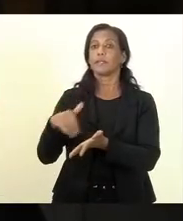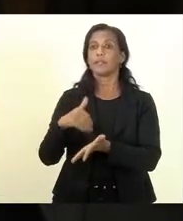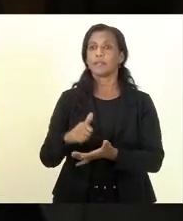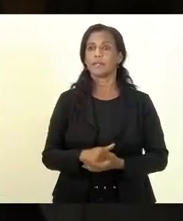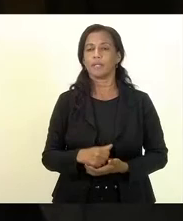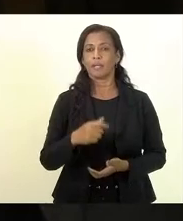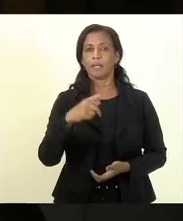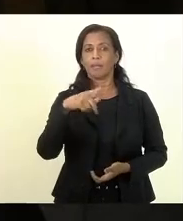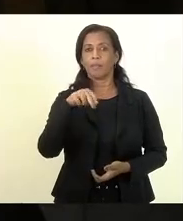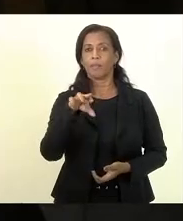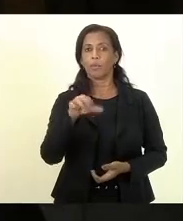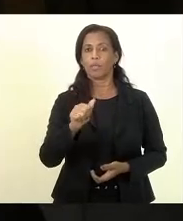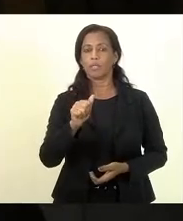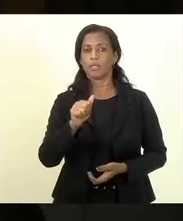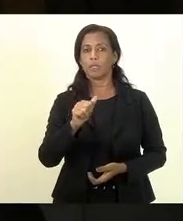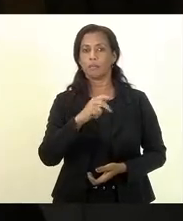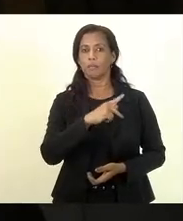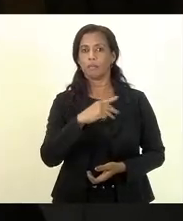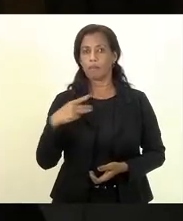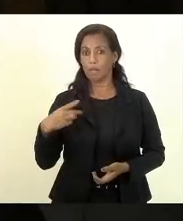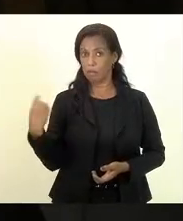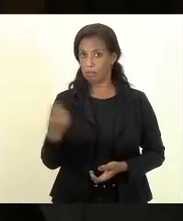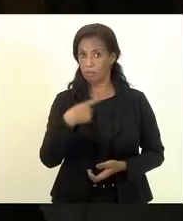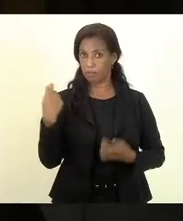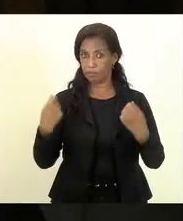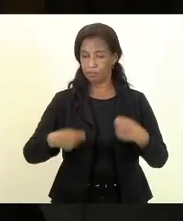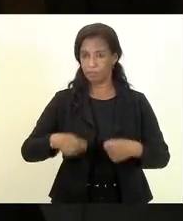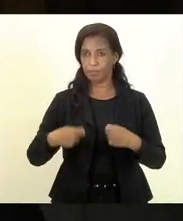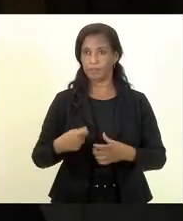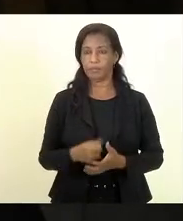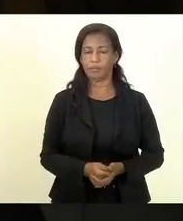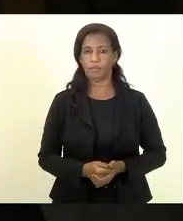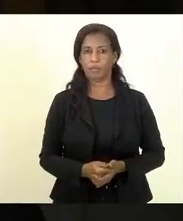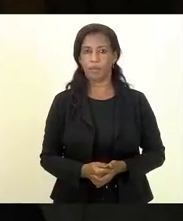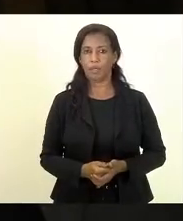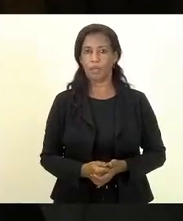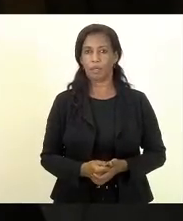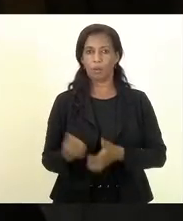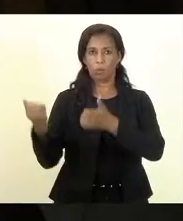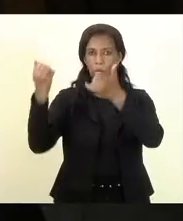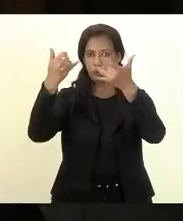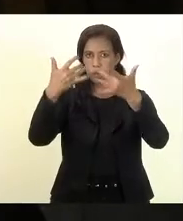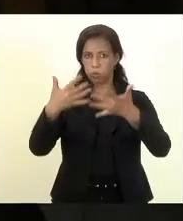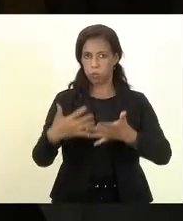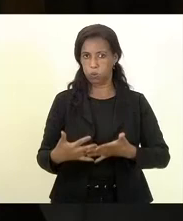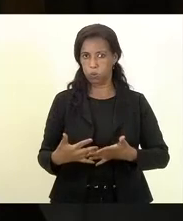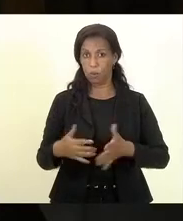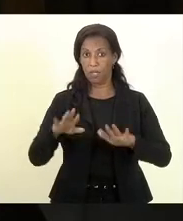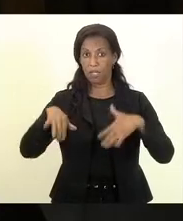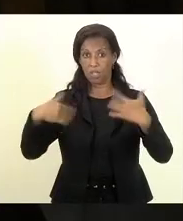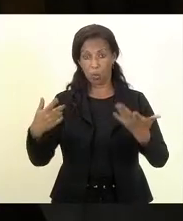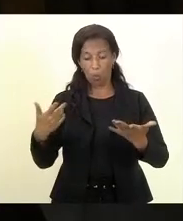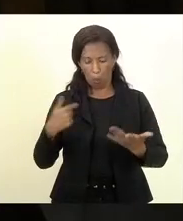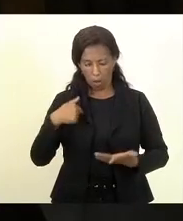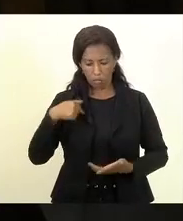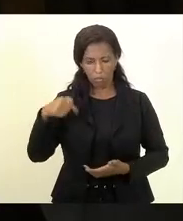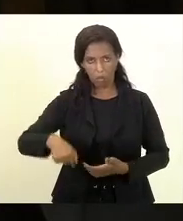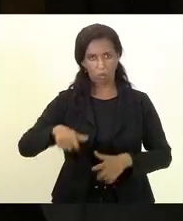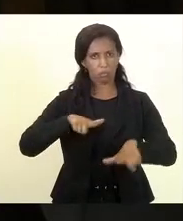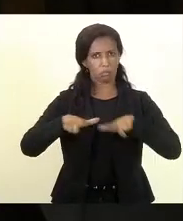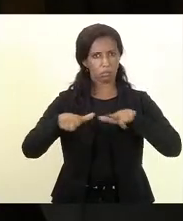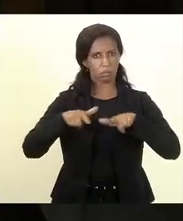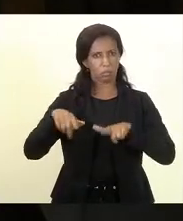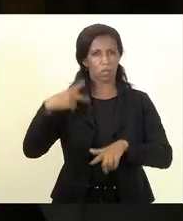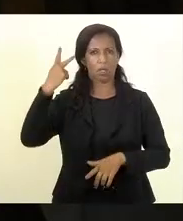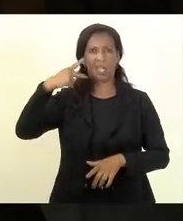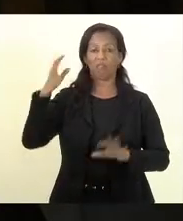da Polícia Militar. E nós precisamos colocar os pontos nos is. Enquanto eu for parlamentar, presidente, ninguém